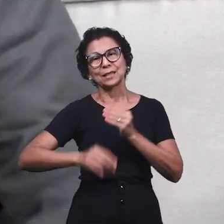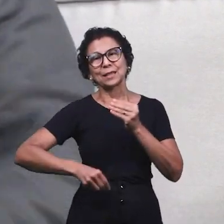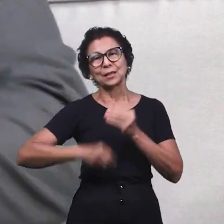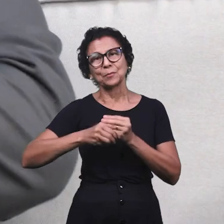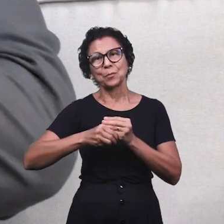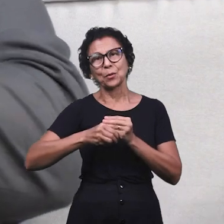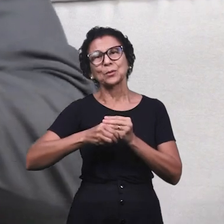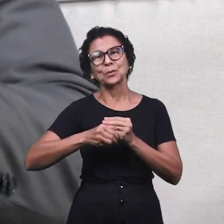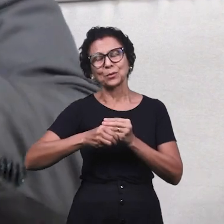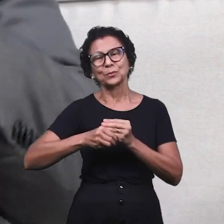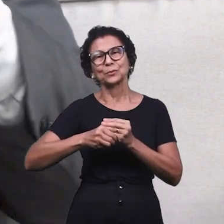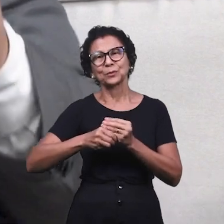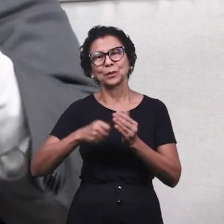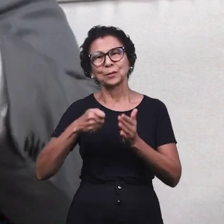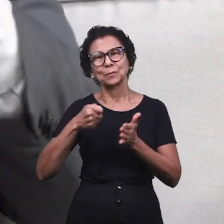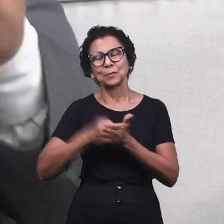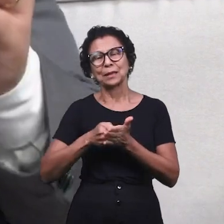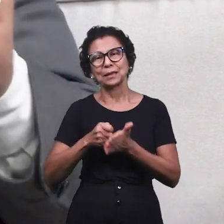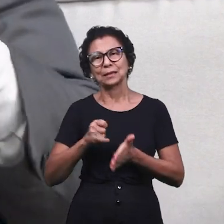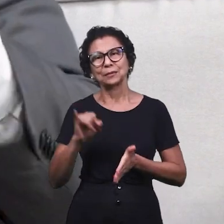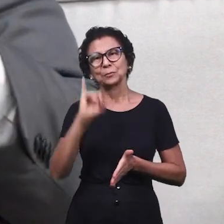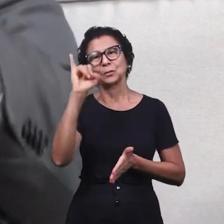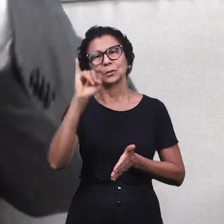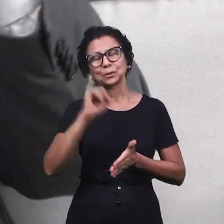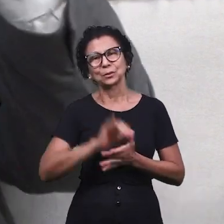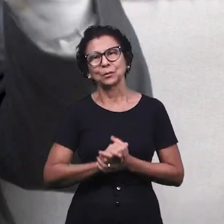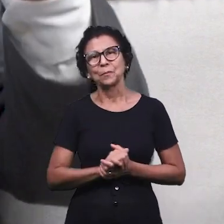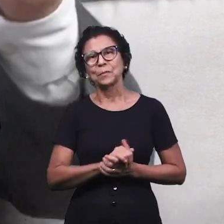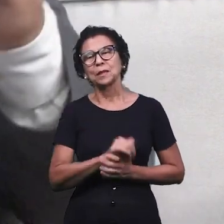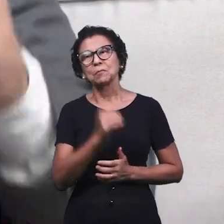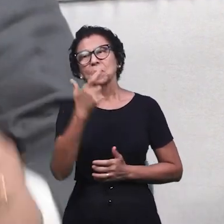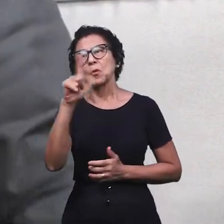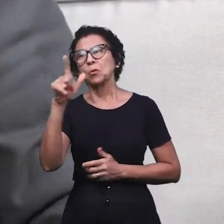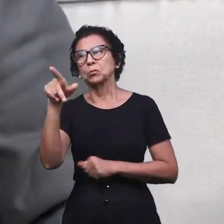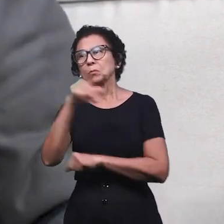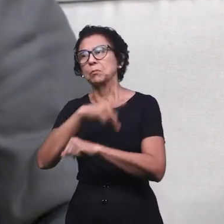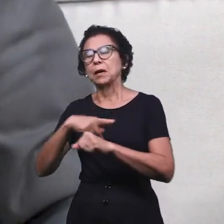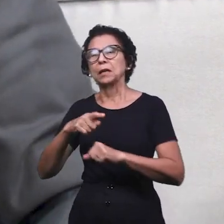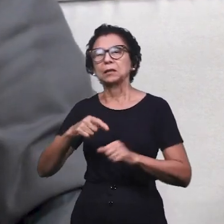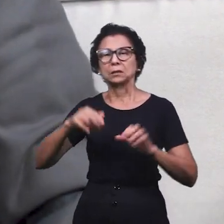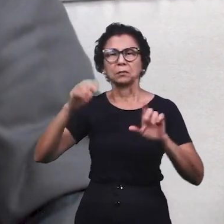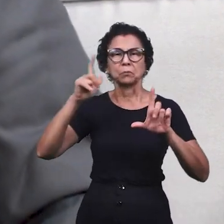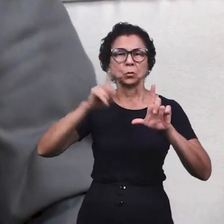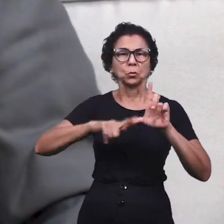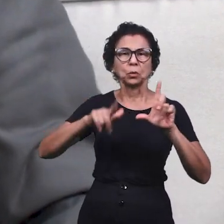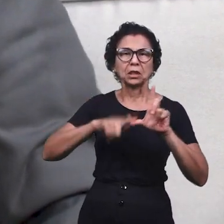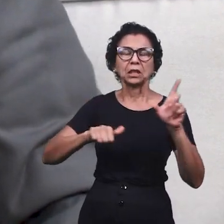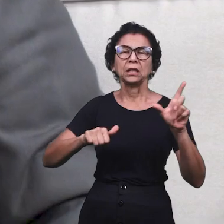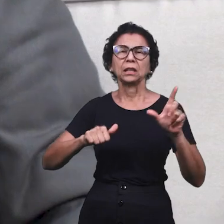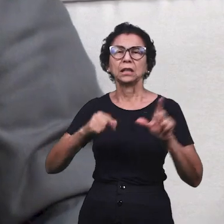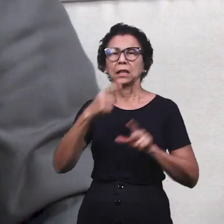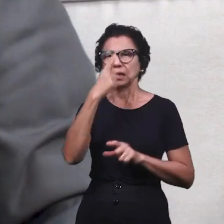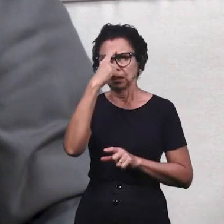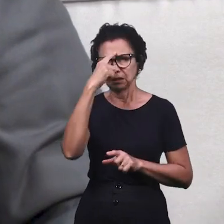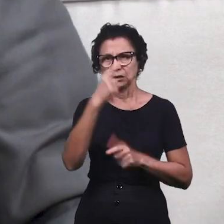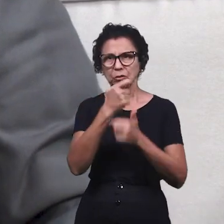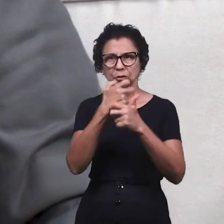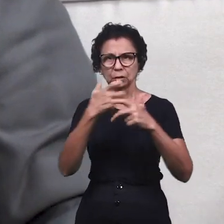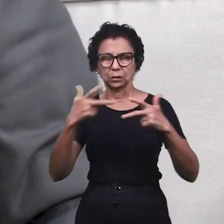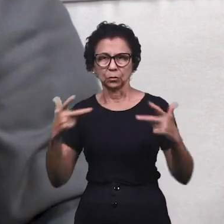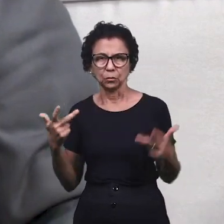imposto. Agora, se você for importar de outro país, Turquia, Vietnã, Índia, já não vai